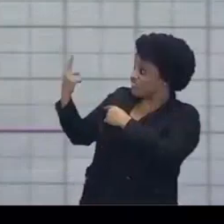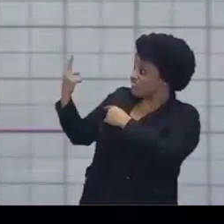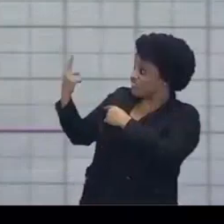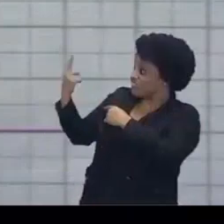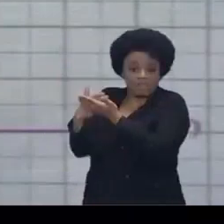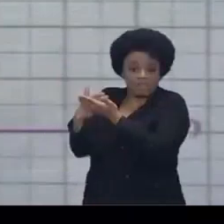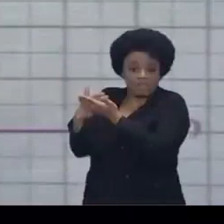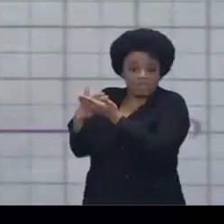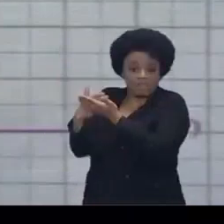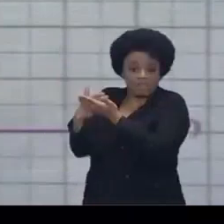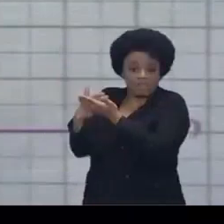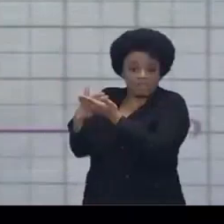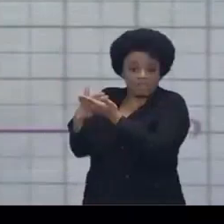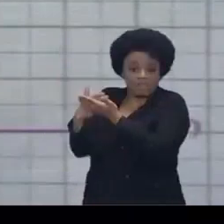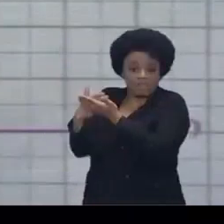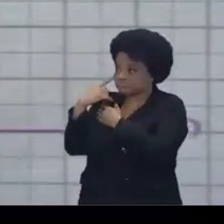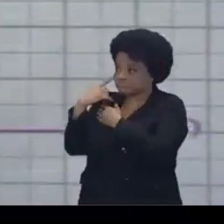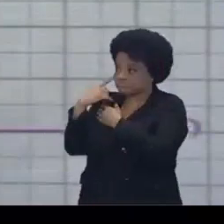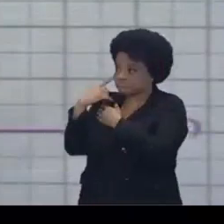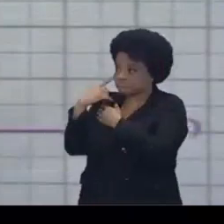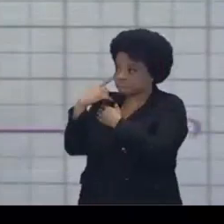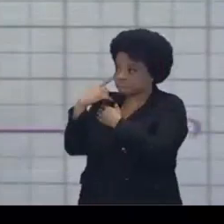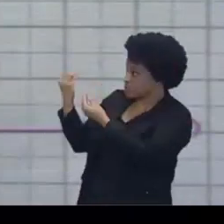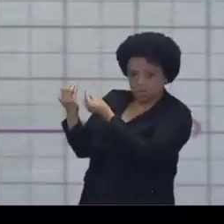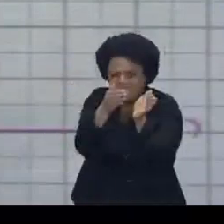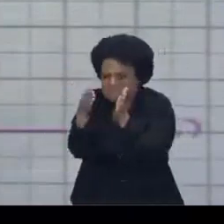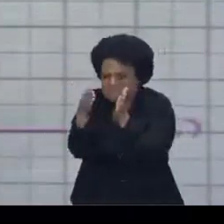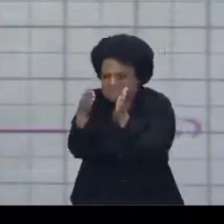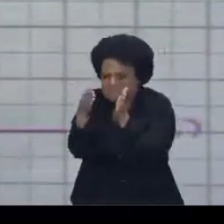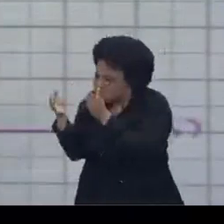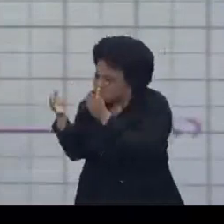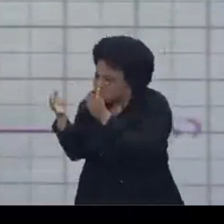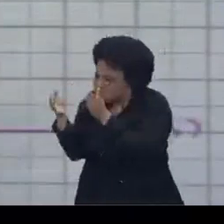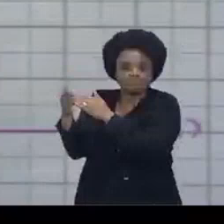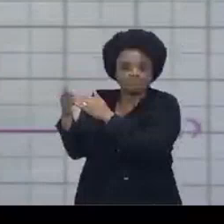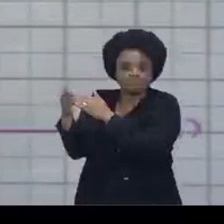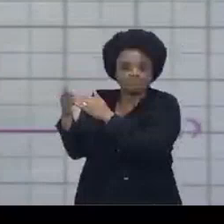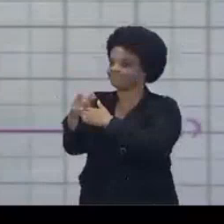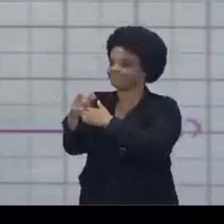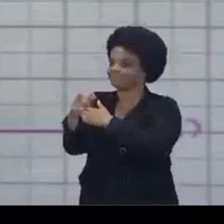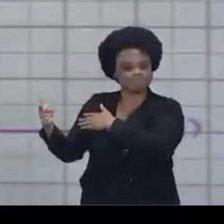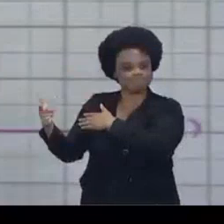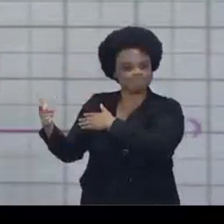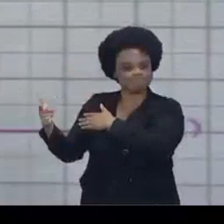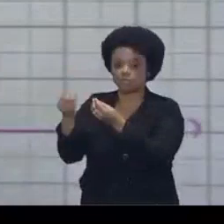que você não tem uma uniformidade com relação